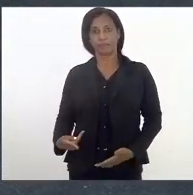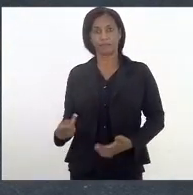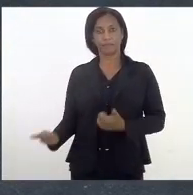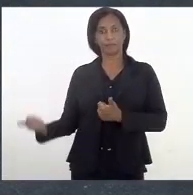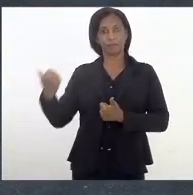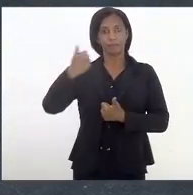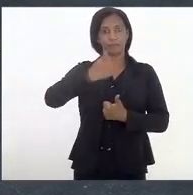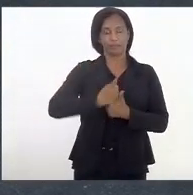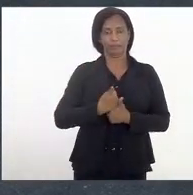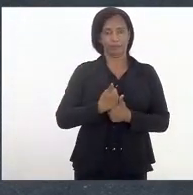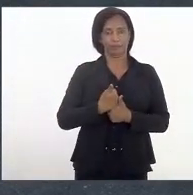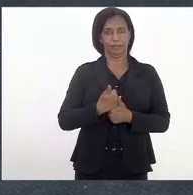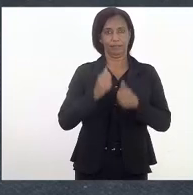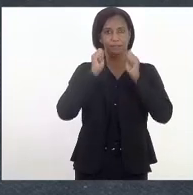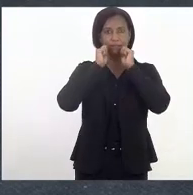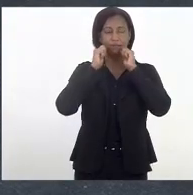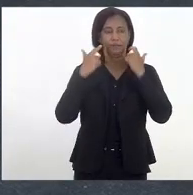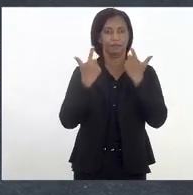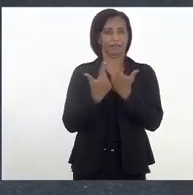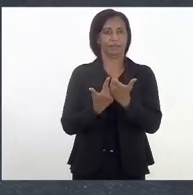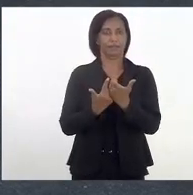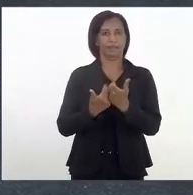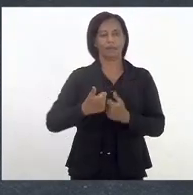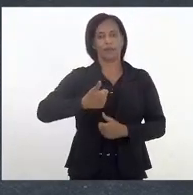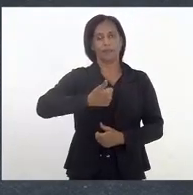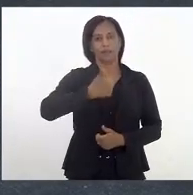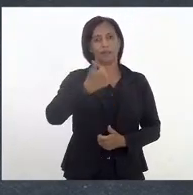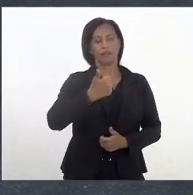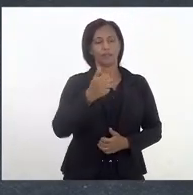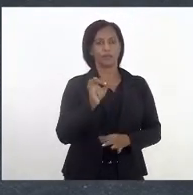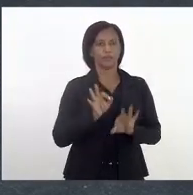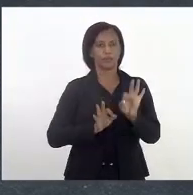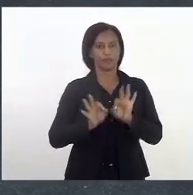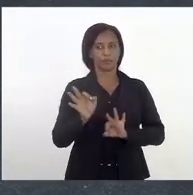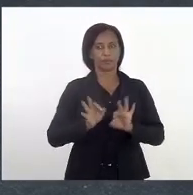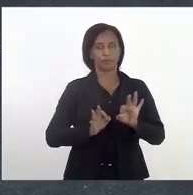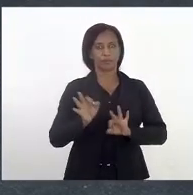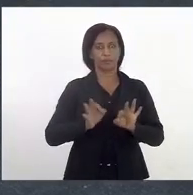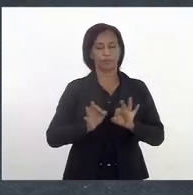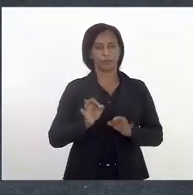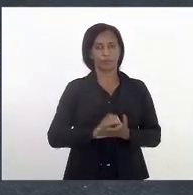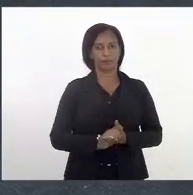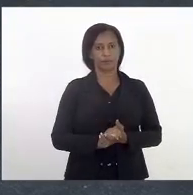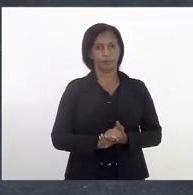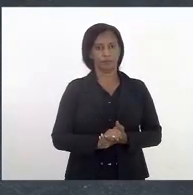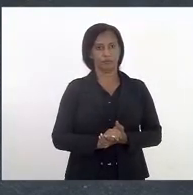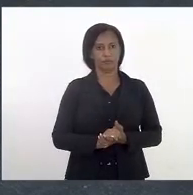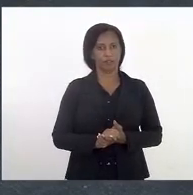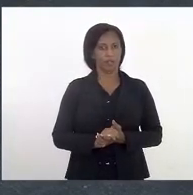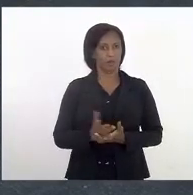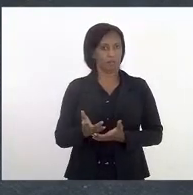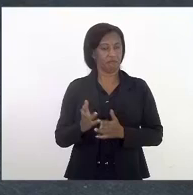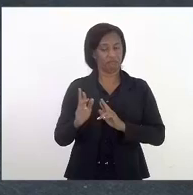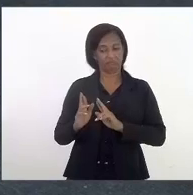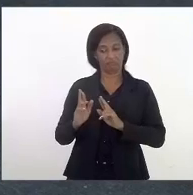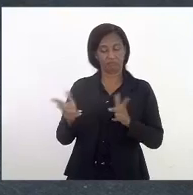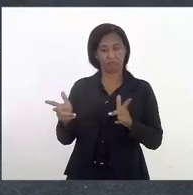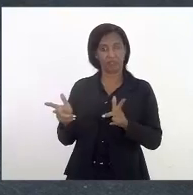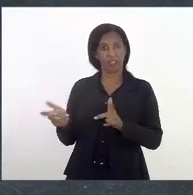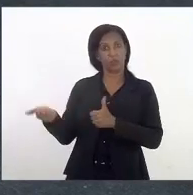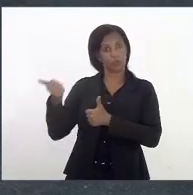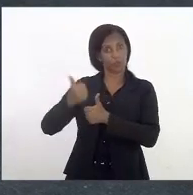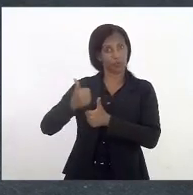da casa primeiro de forma a inusitada Em